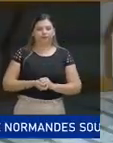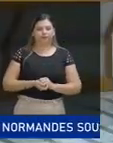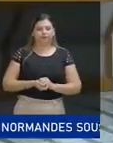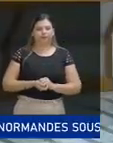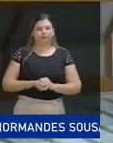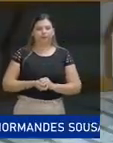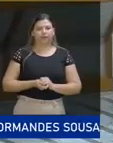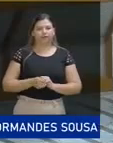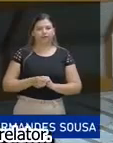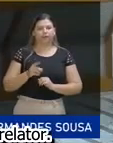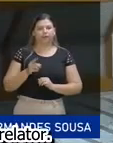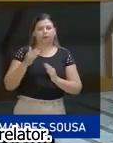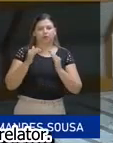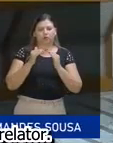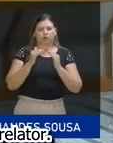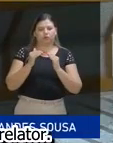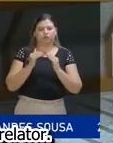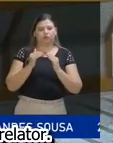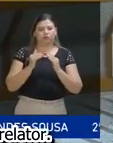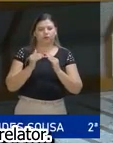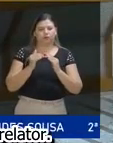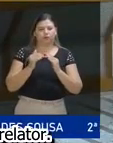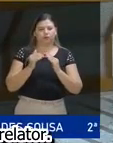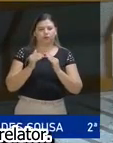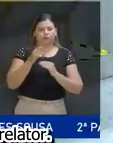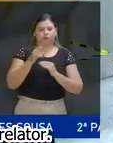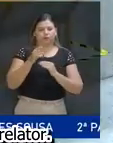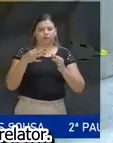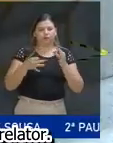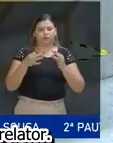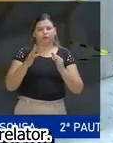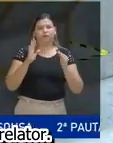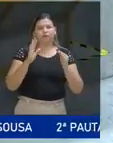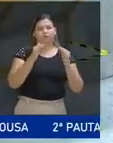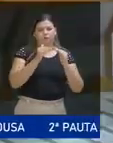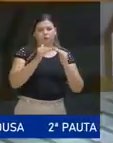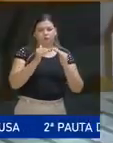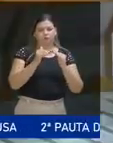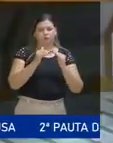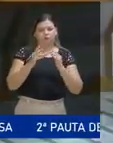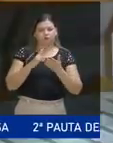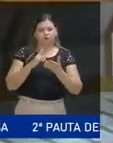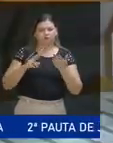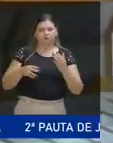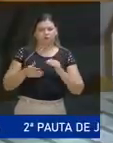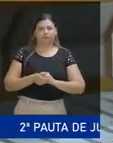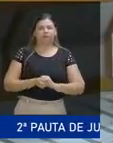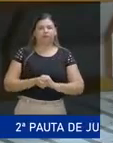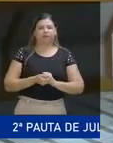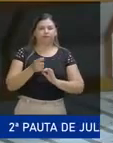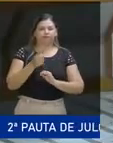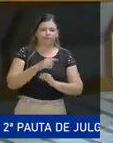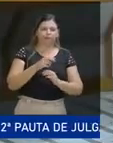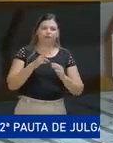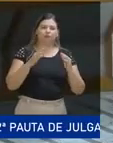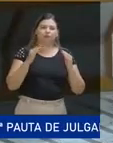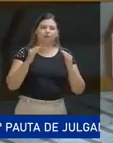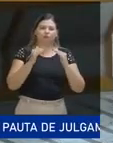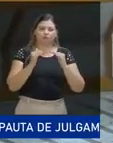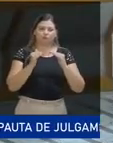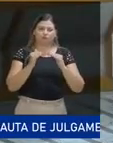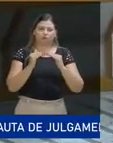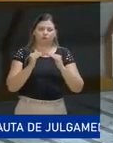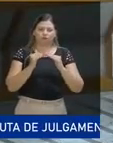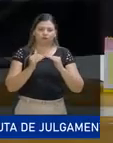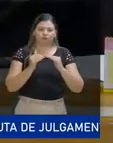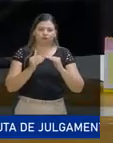Juiz Carlos Torque. Igualmente, acompanho. Juiz Anselmo Gonçalves. Com o relator. Juíza Tina Souza. Com o relator, presidente.